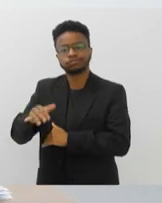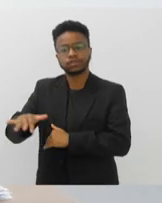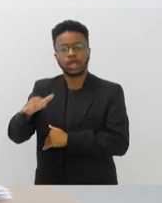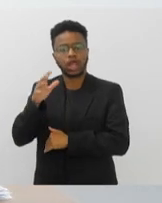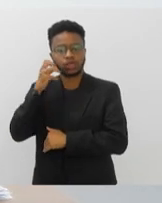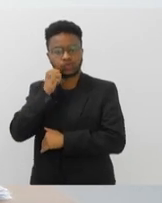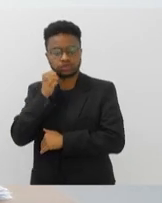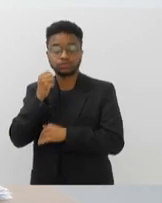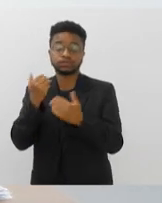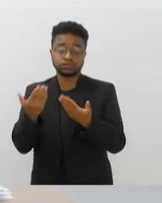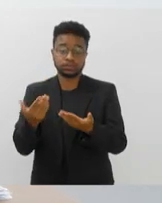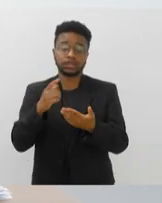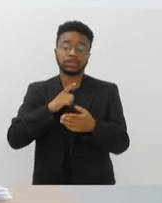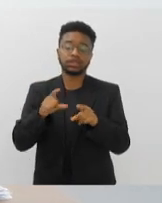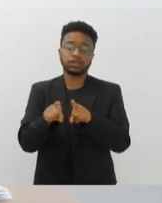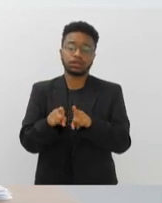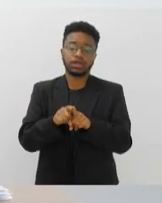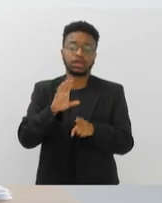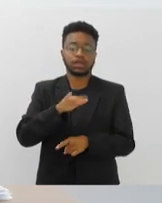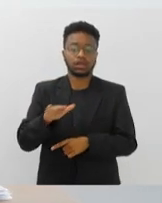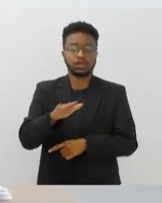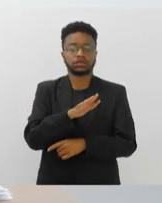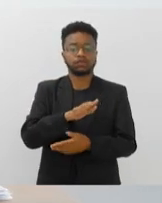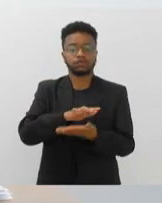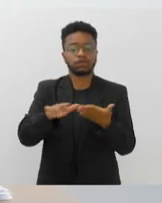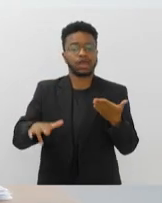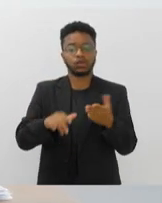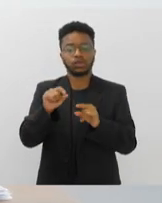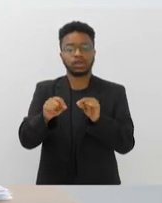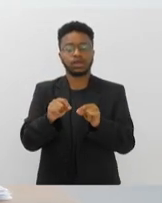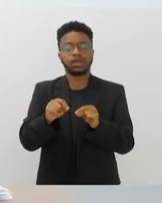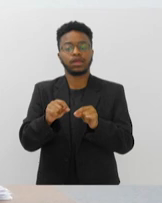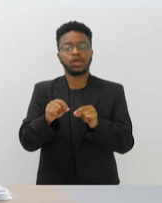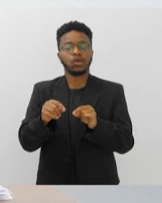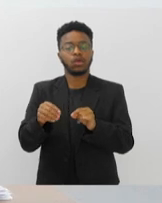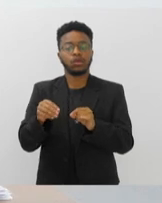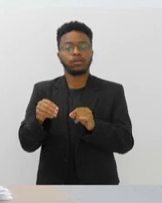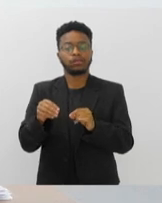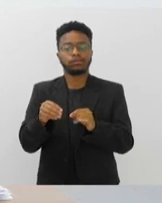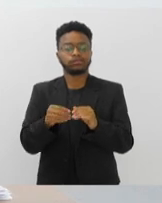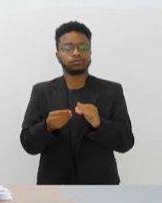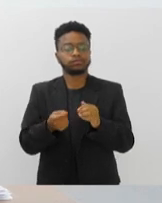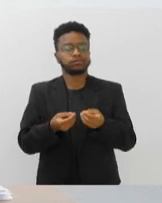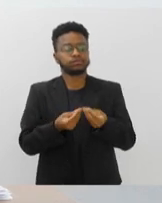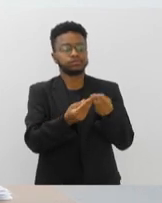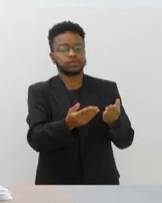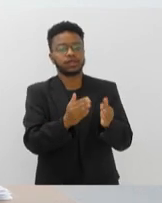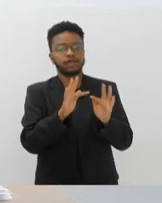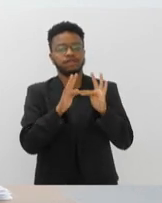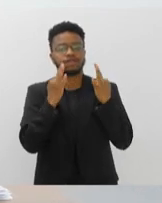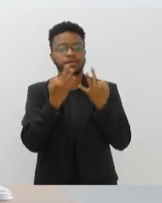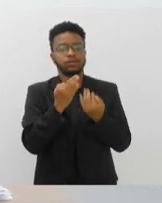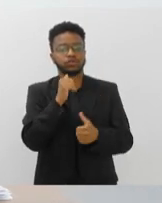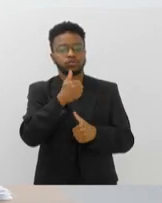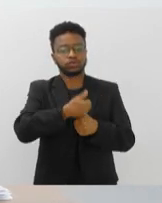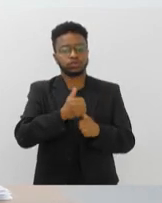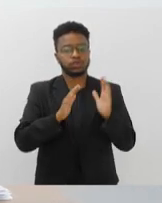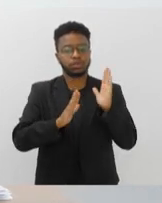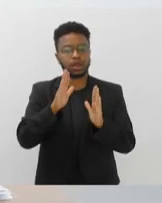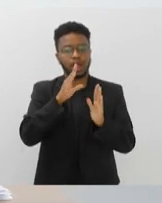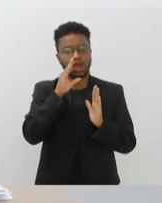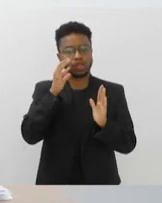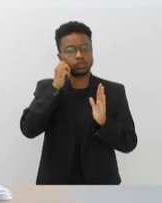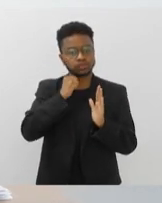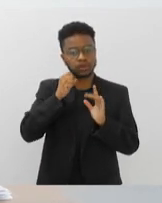infelizmente de que são colocadas em família substituta paraa adoção e que durante o processo há